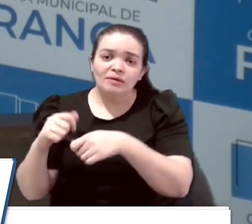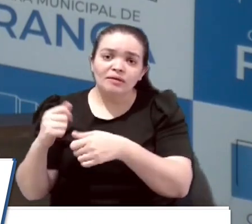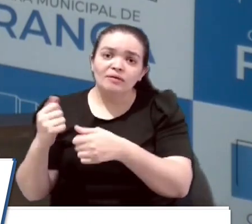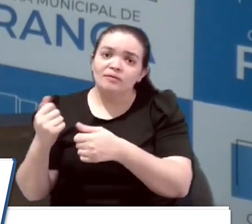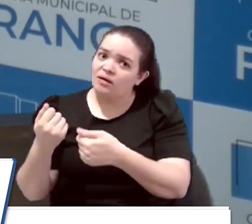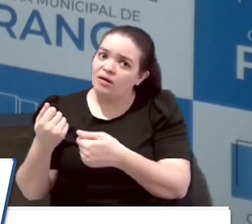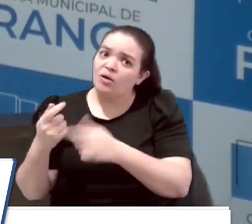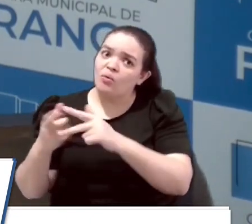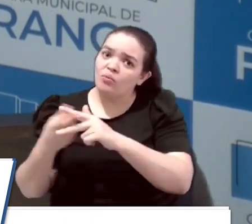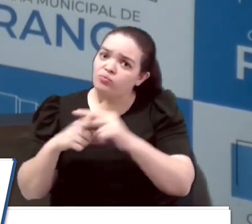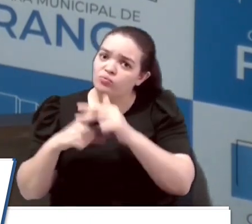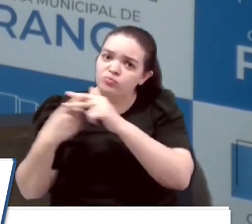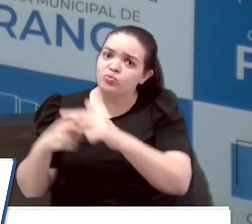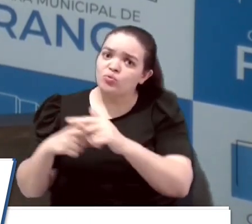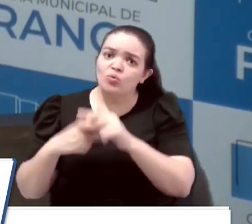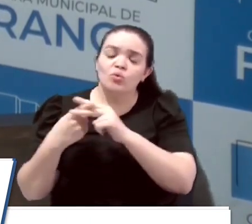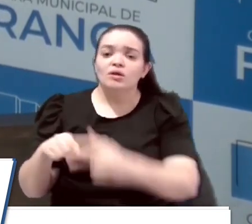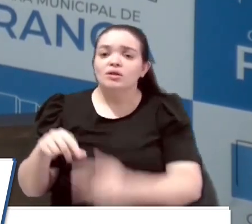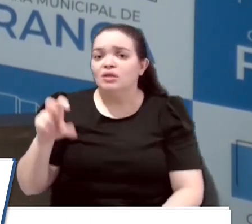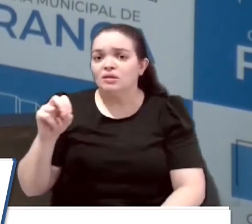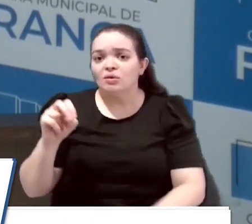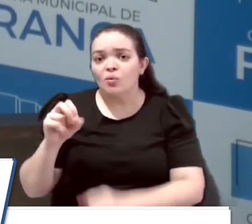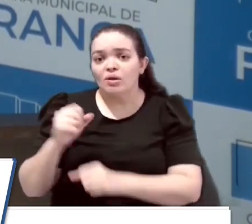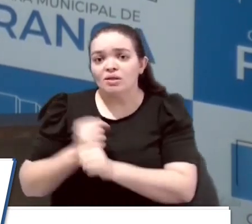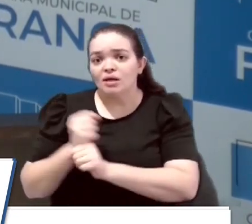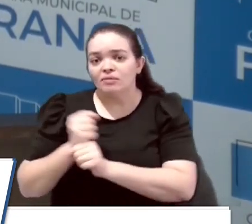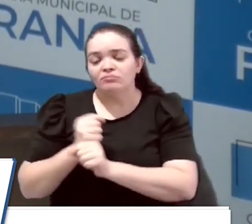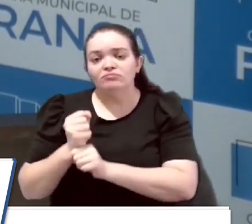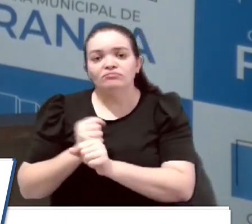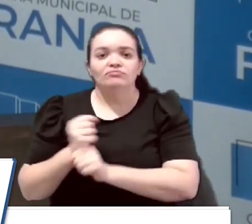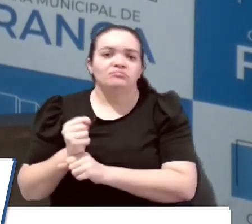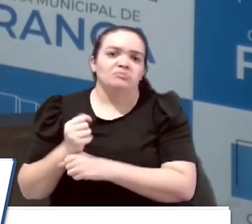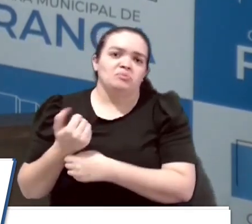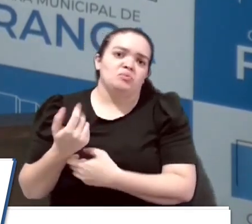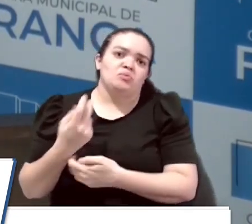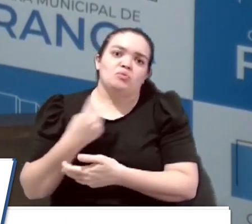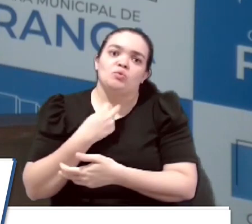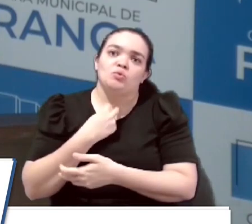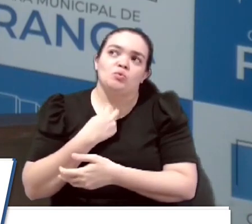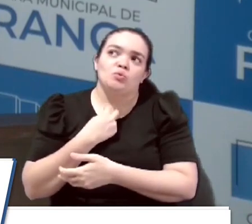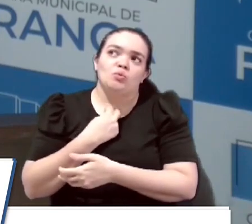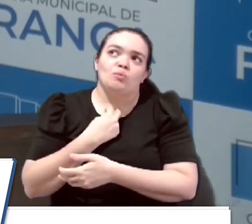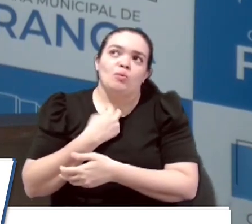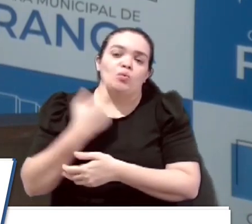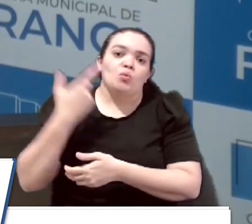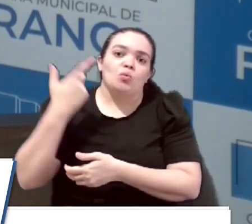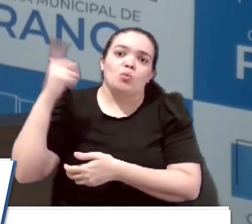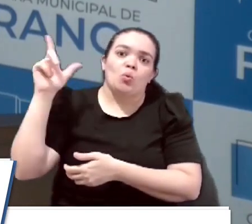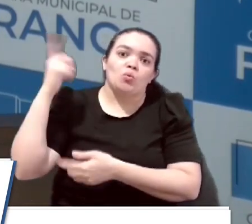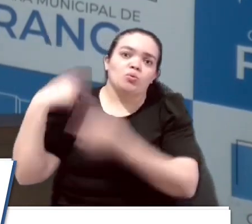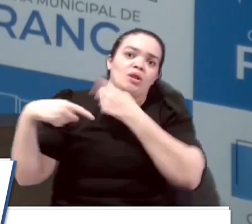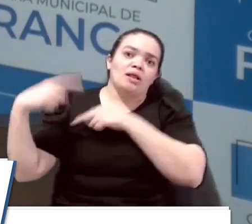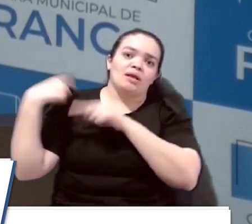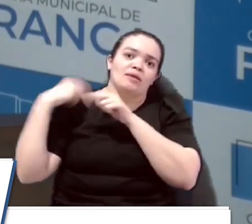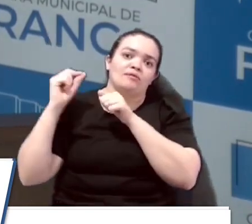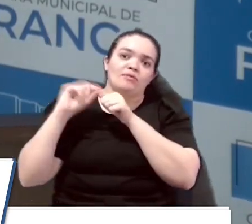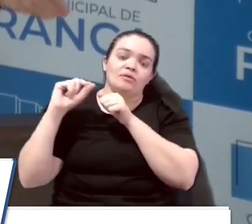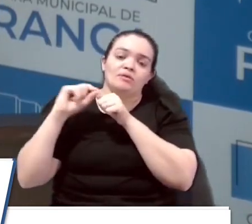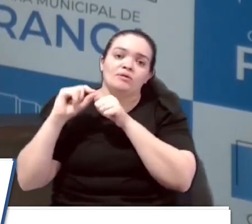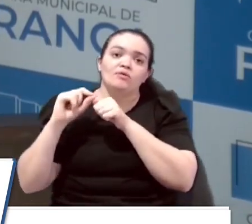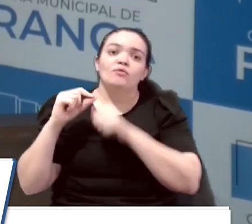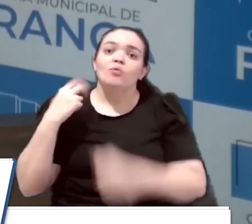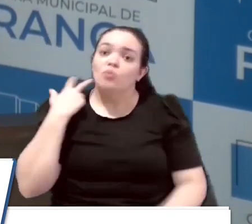área que tem mais de 50 anos. Eu não posso falar dos outros que não fizeram. Eu tenho que falar que o Zezinho